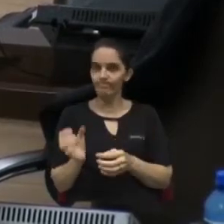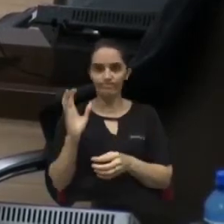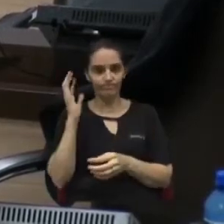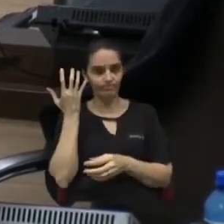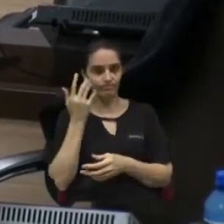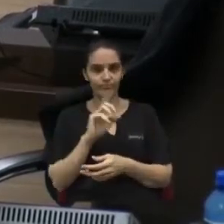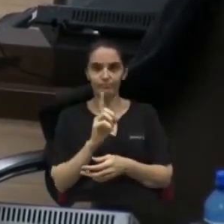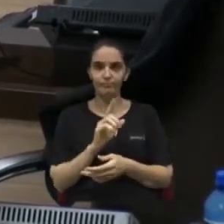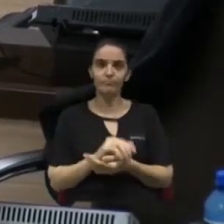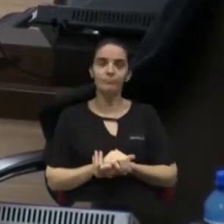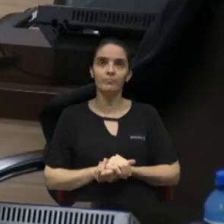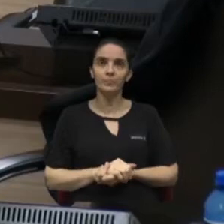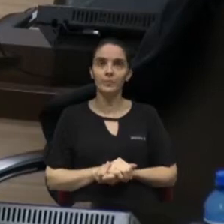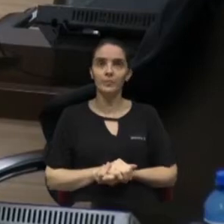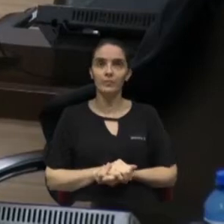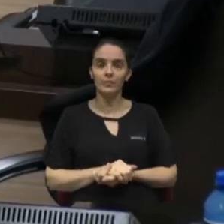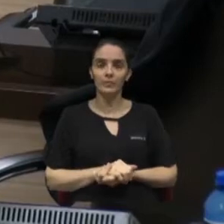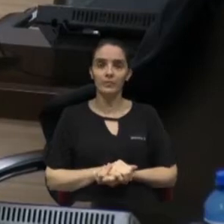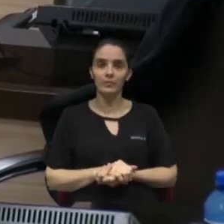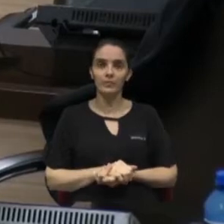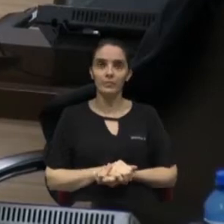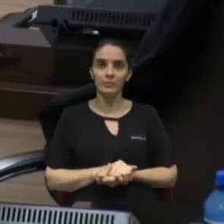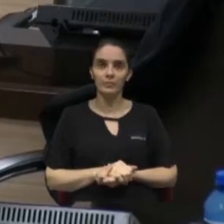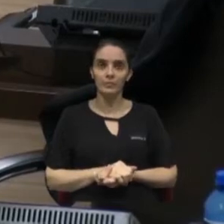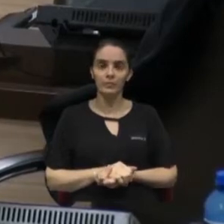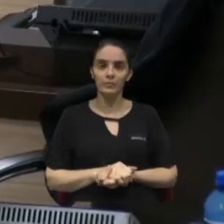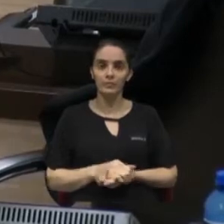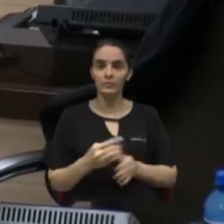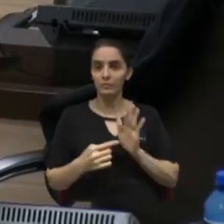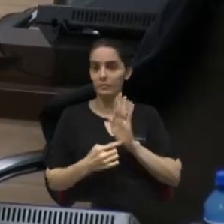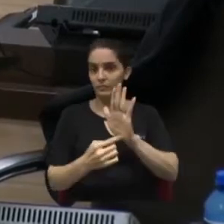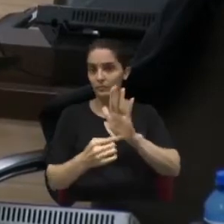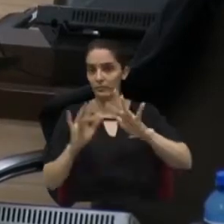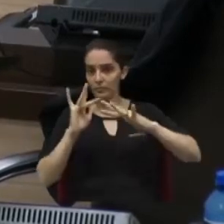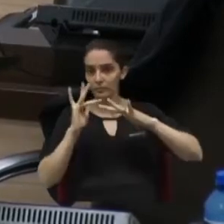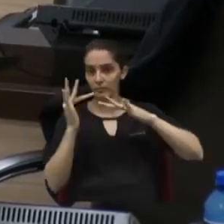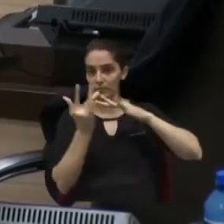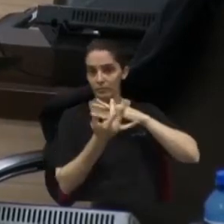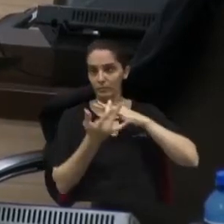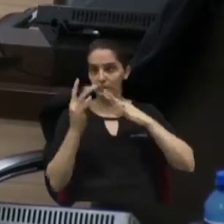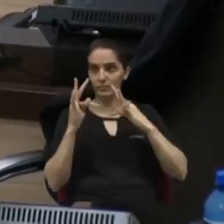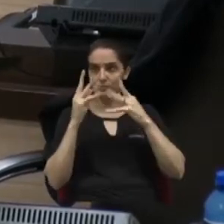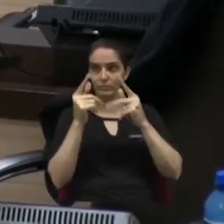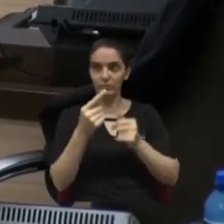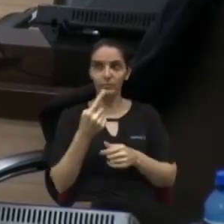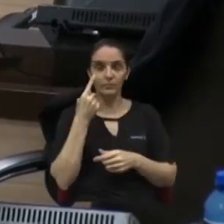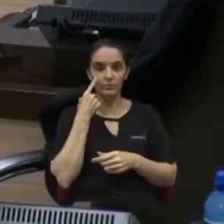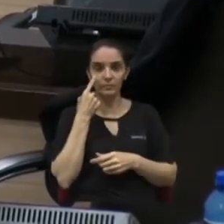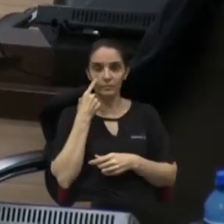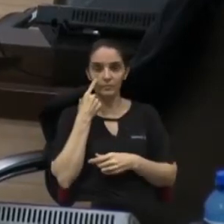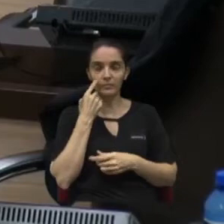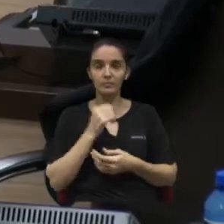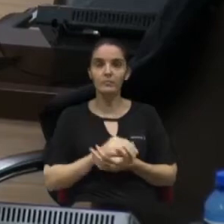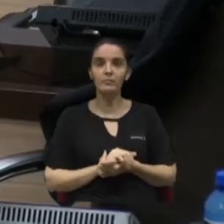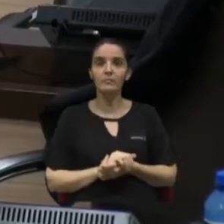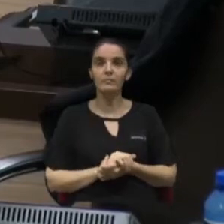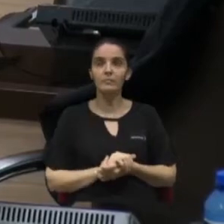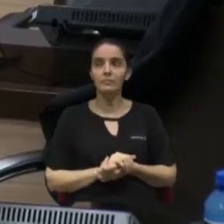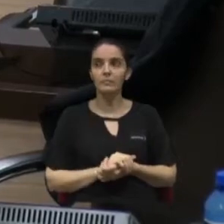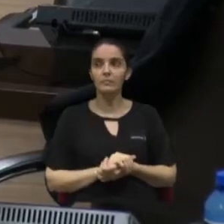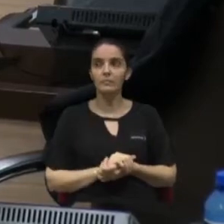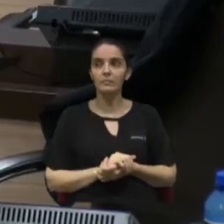nossos registros. Coloquei nas redes sociais, acho que todo mundo acompanhou, a invasão que aconteceu em